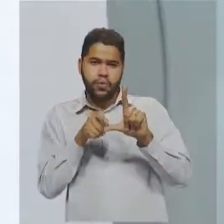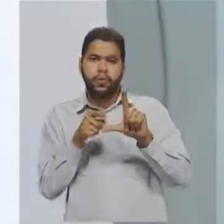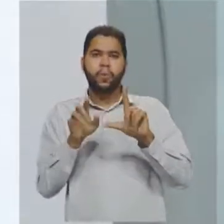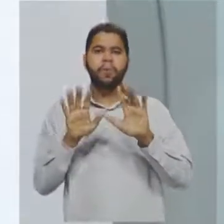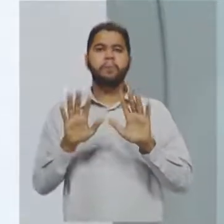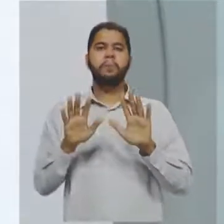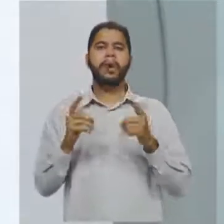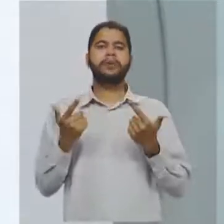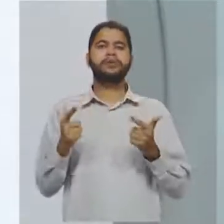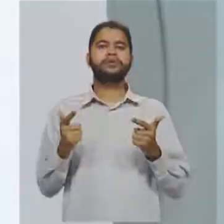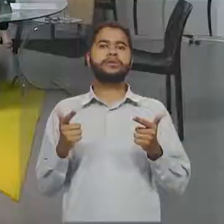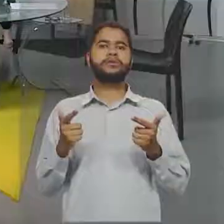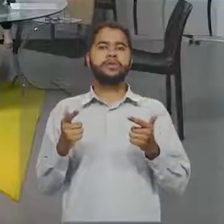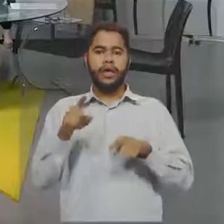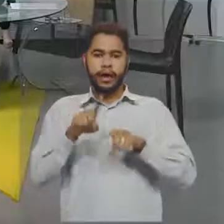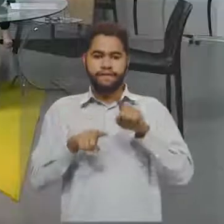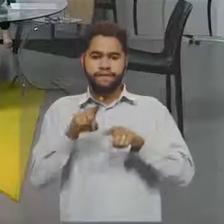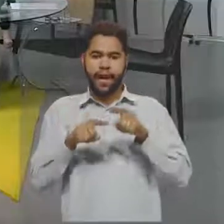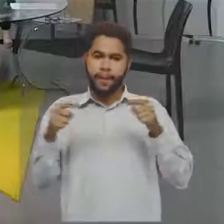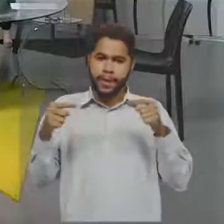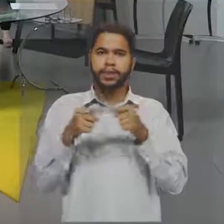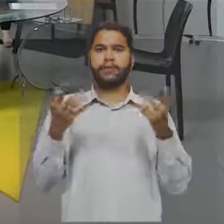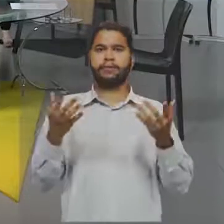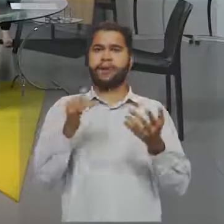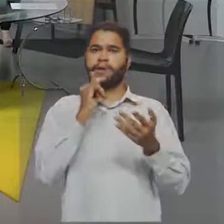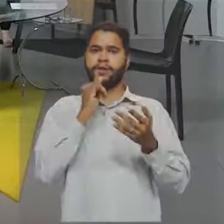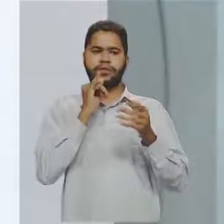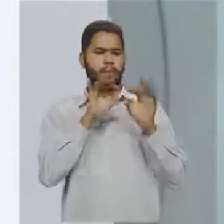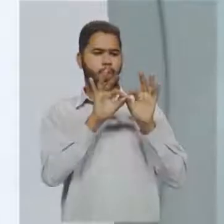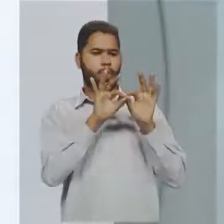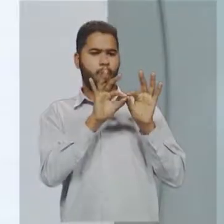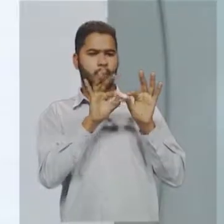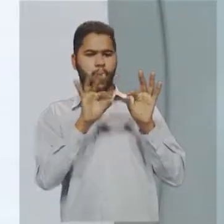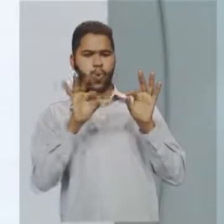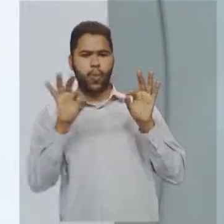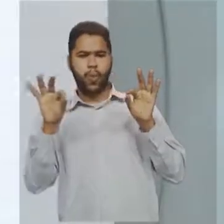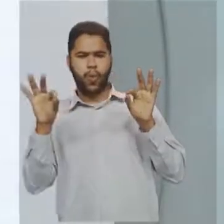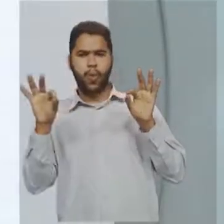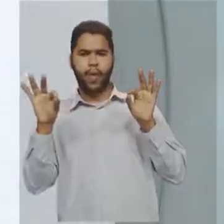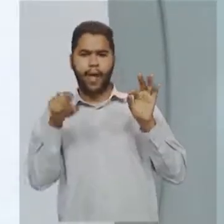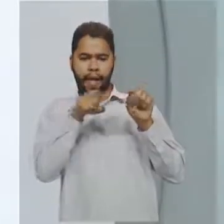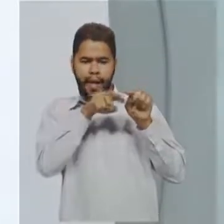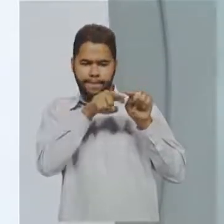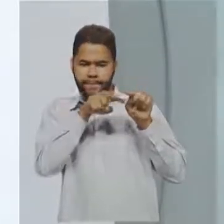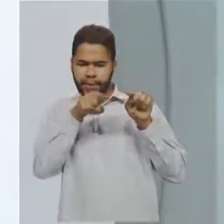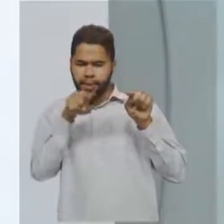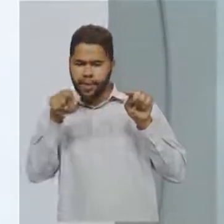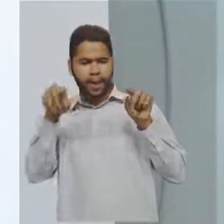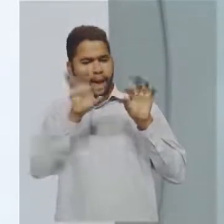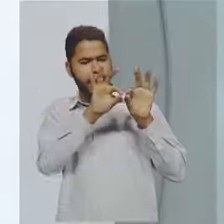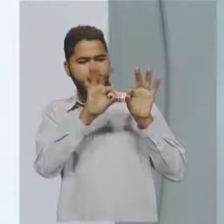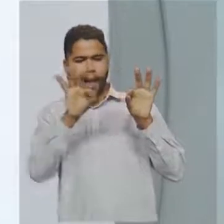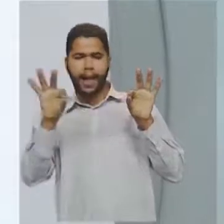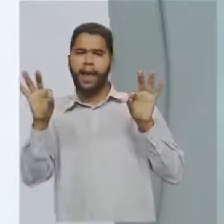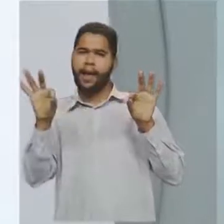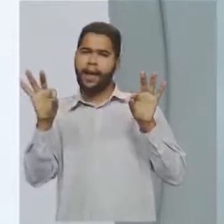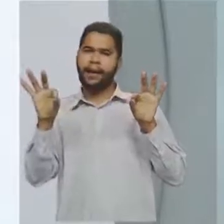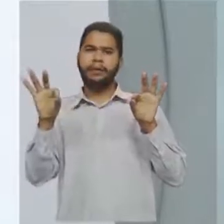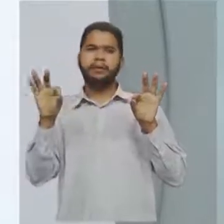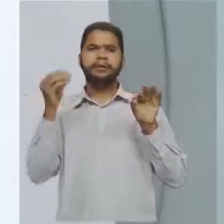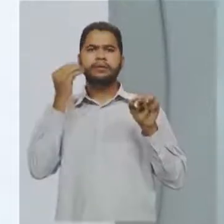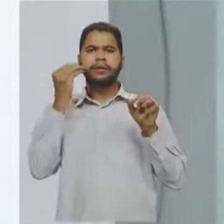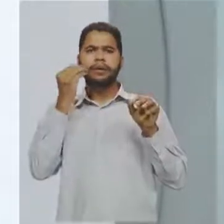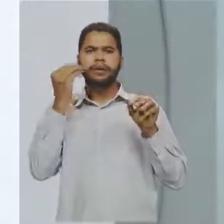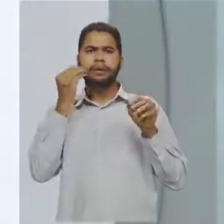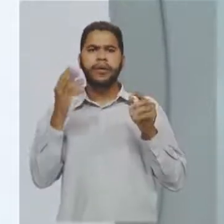não tiver a ferramenta. É igualzinho medir, né? Você medir uma reta, né, ou qualquer coisa que você for medir, tentar